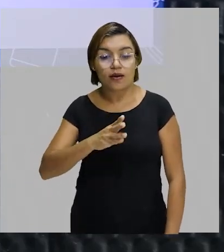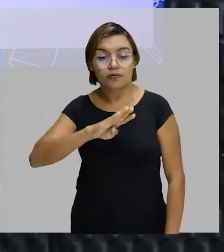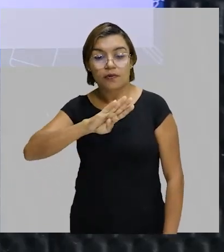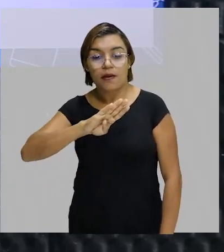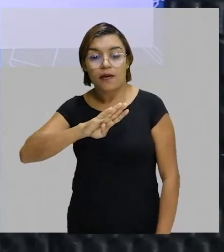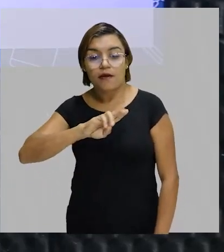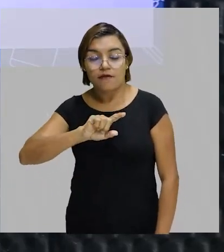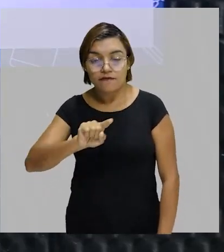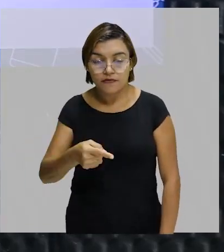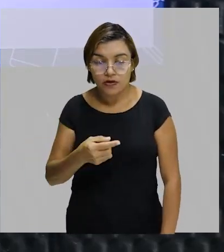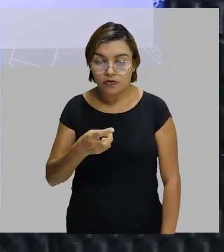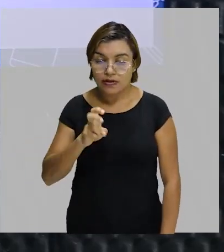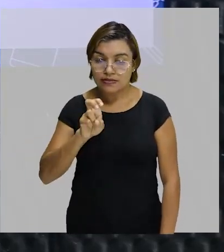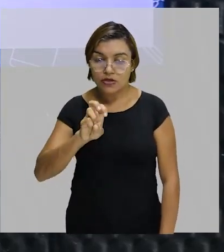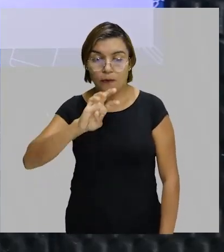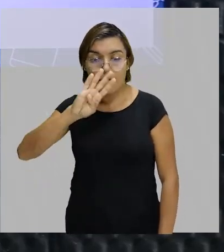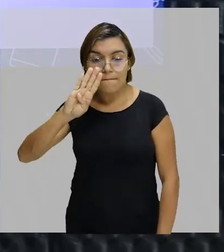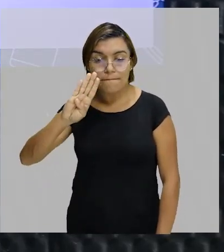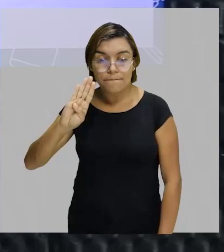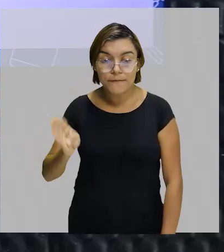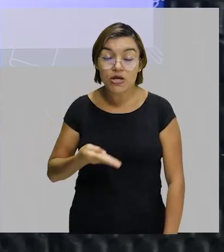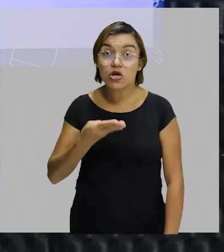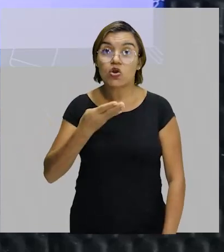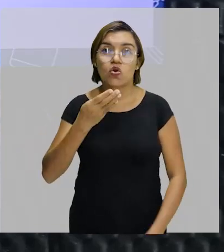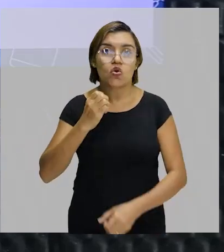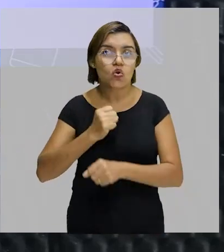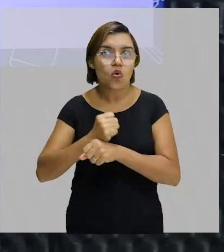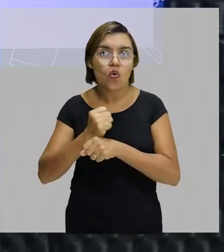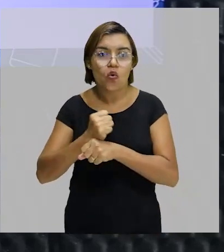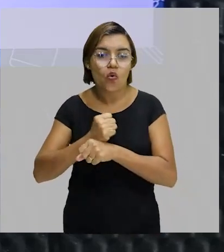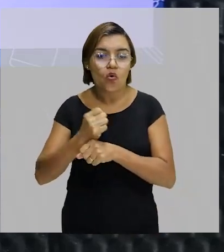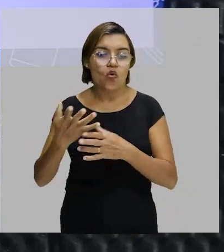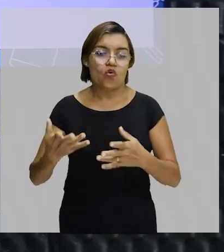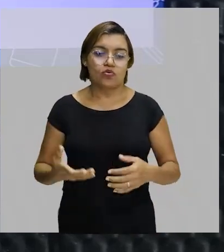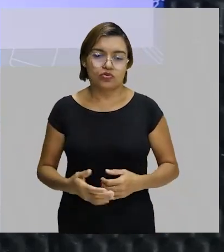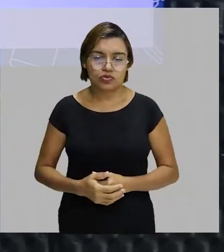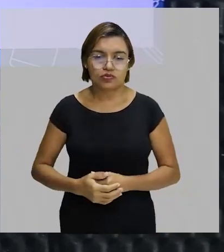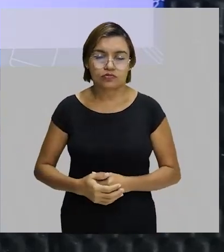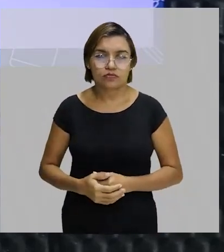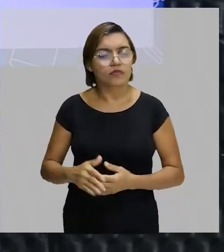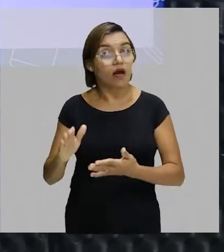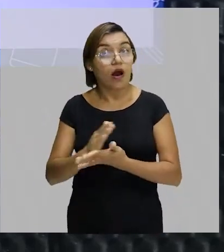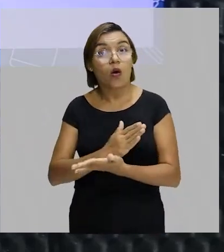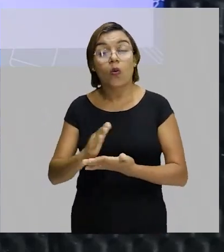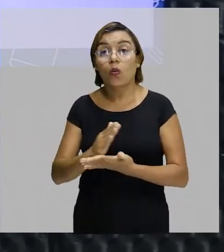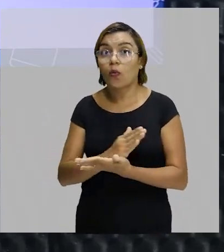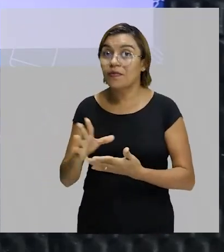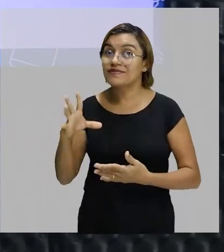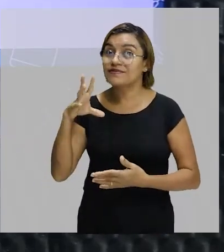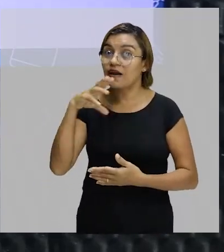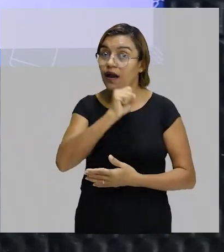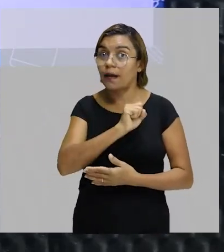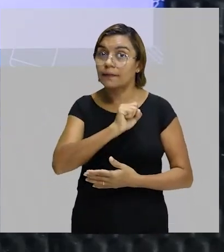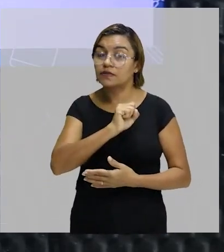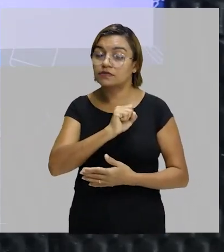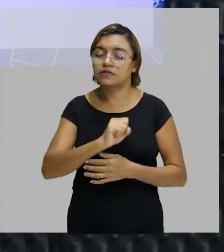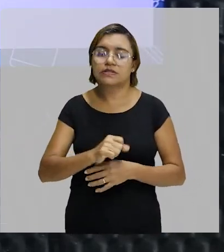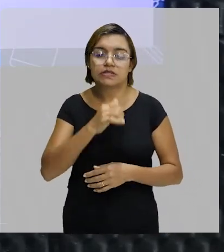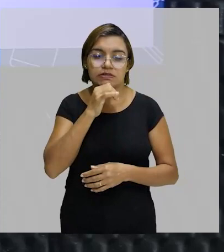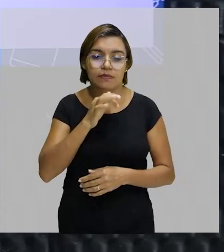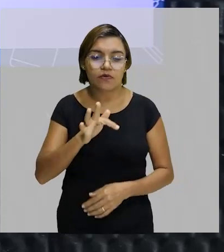elemento radioativo vai ter a sua própria meia-vida. Algumas são rápidas. Ó, o